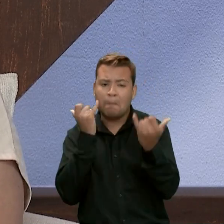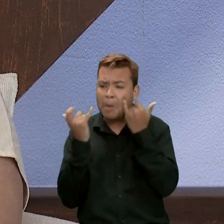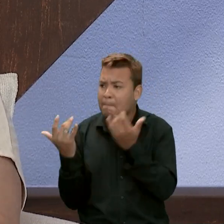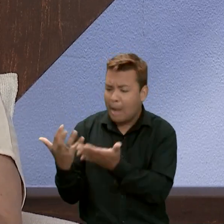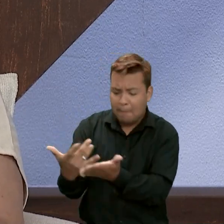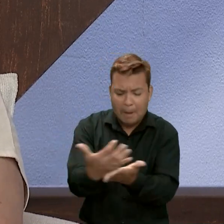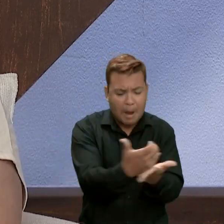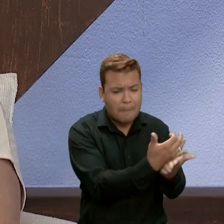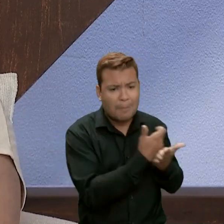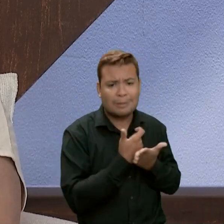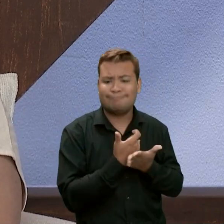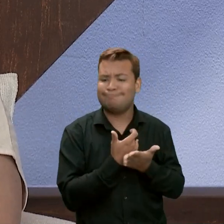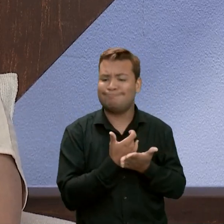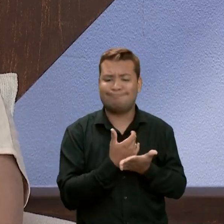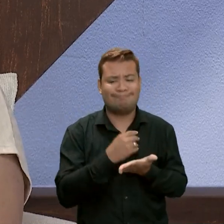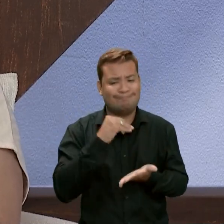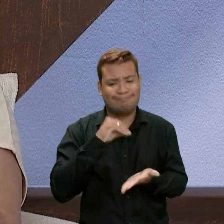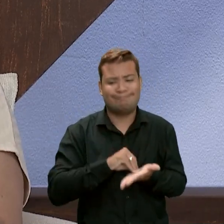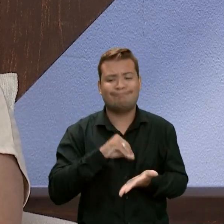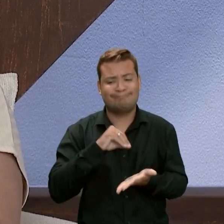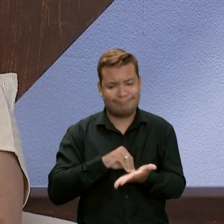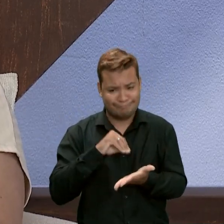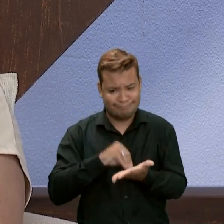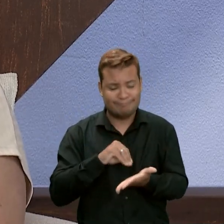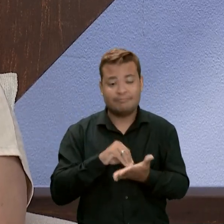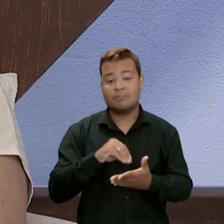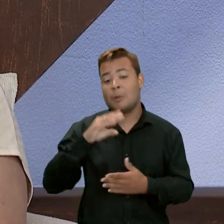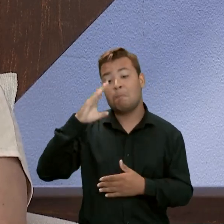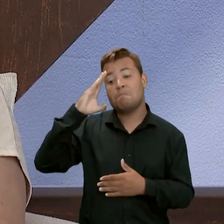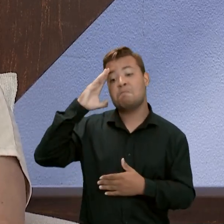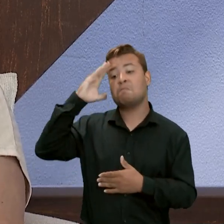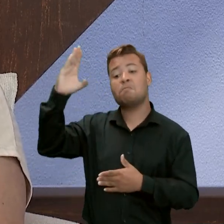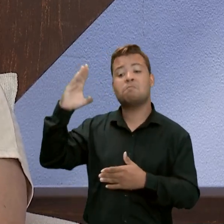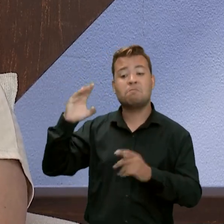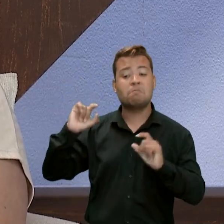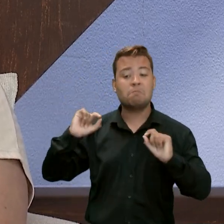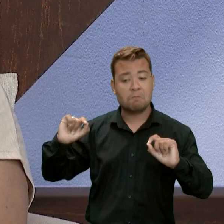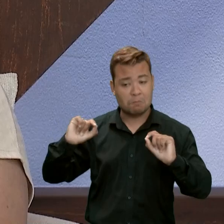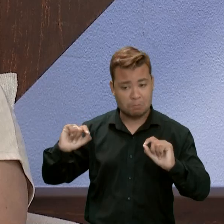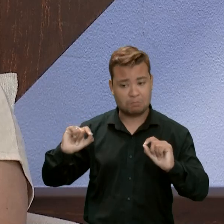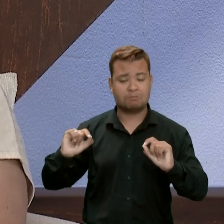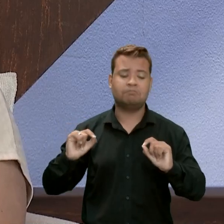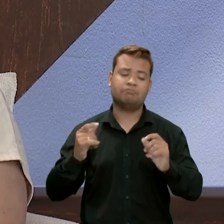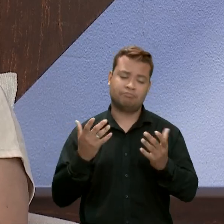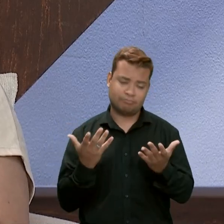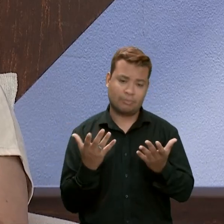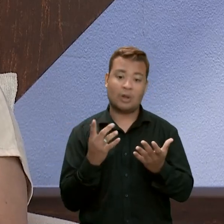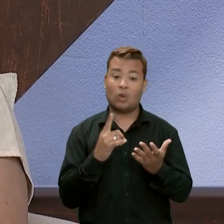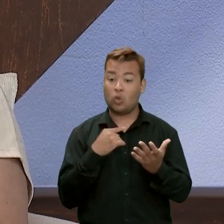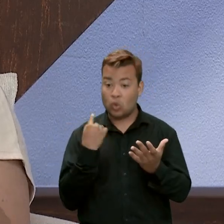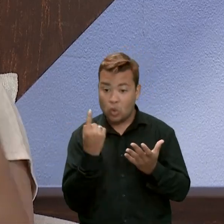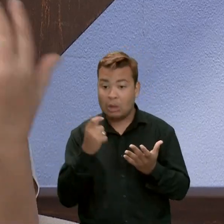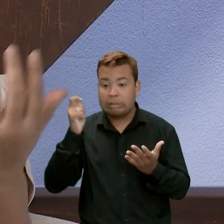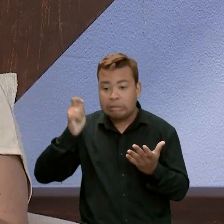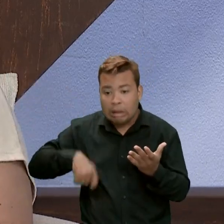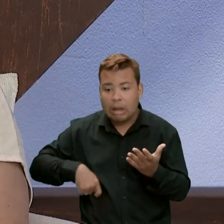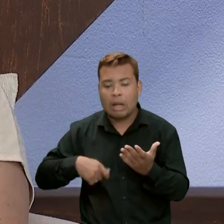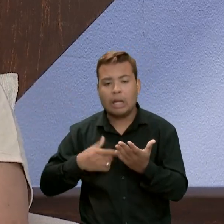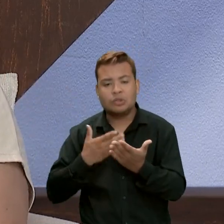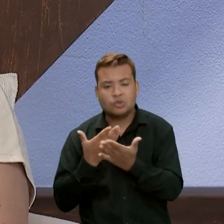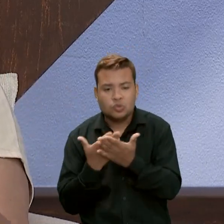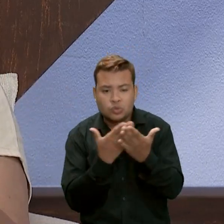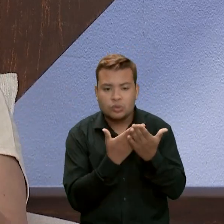dados disponíveis, principalmente para a gente estudar a circulação